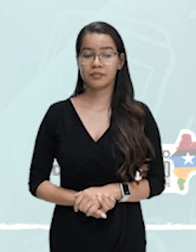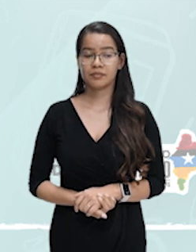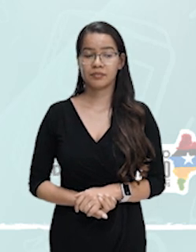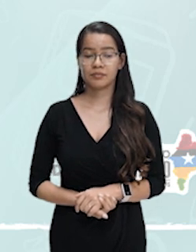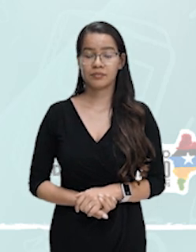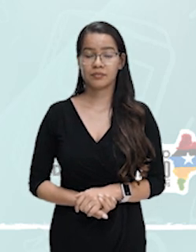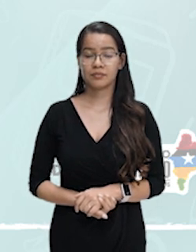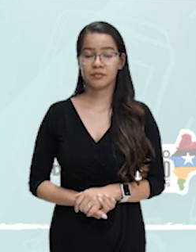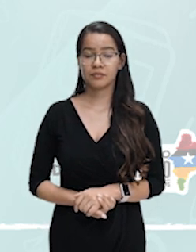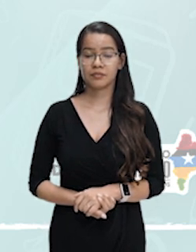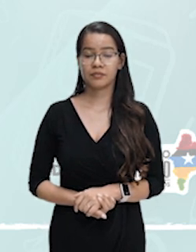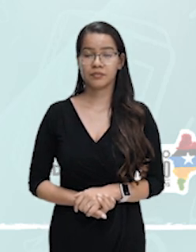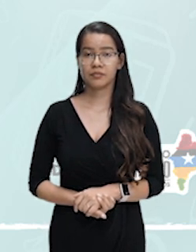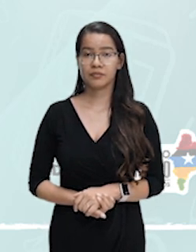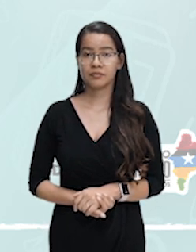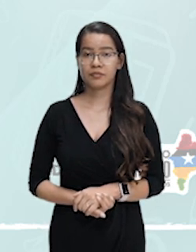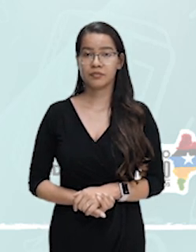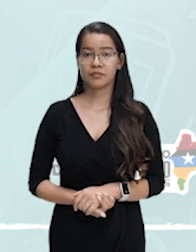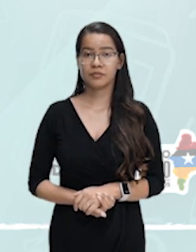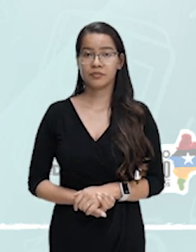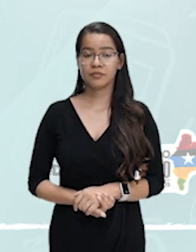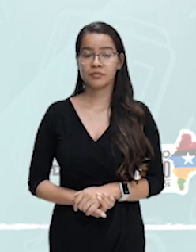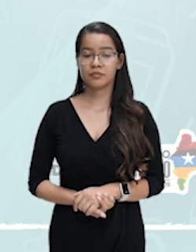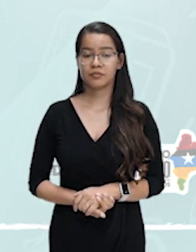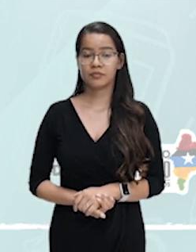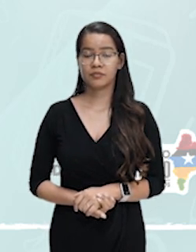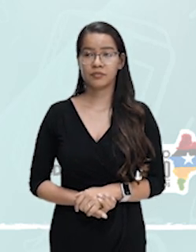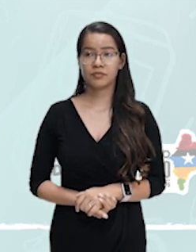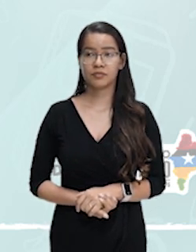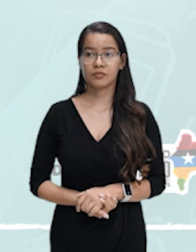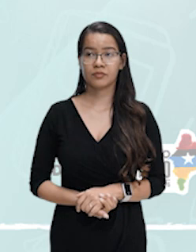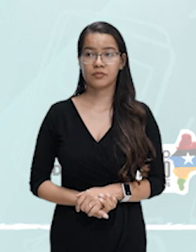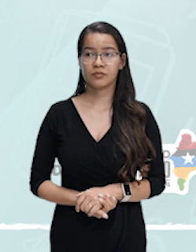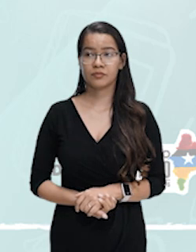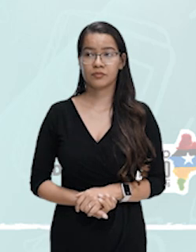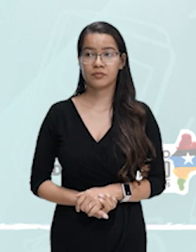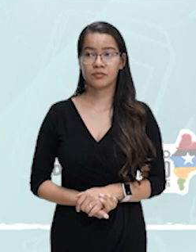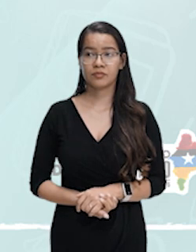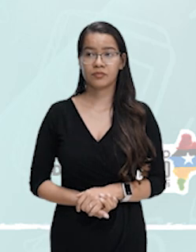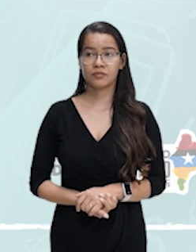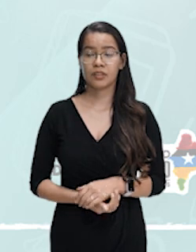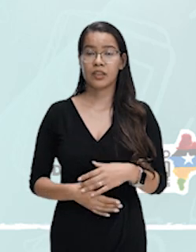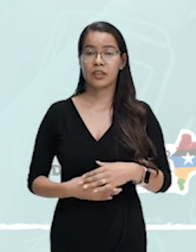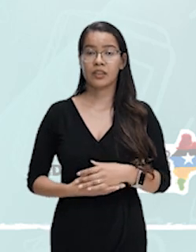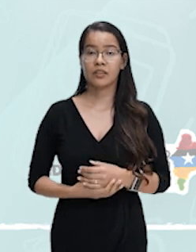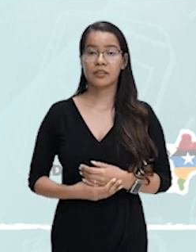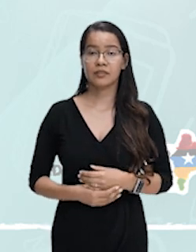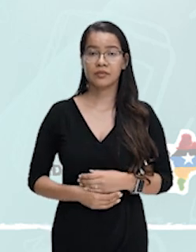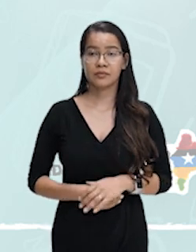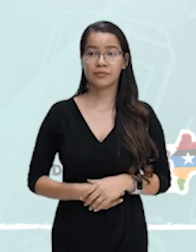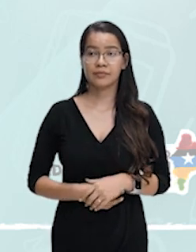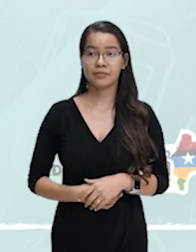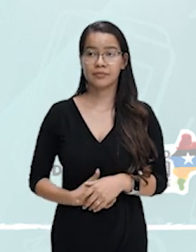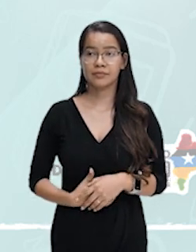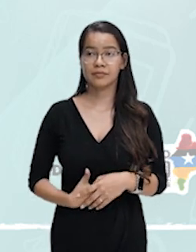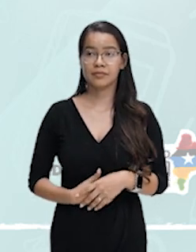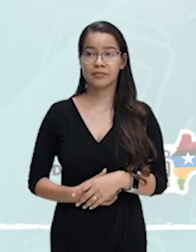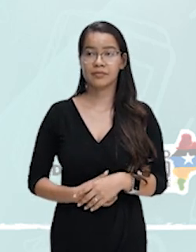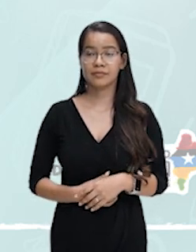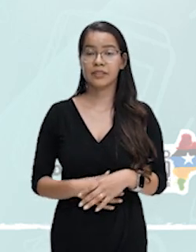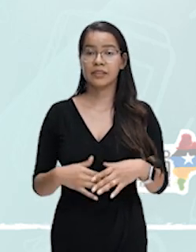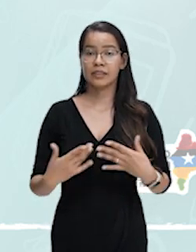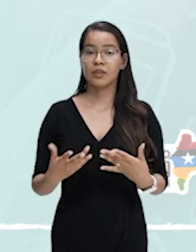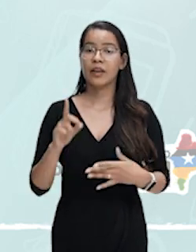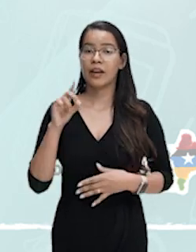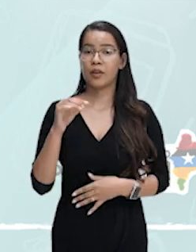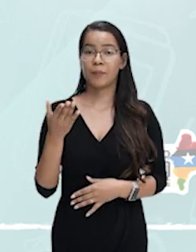a otra, también pasada. Es decir, él es el pasado del passado, ou seja,